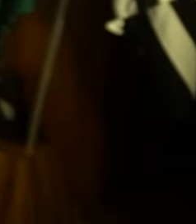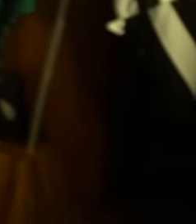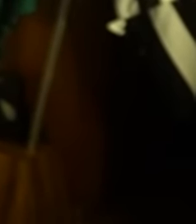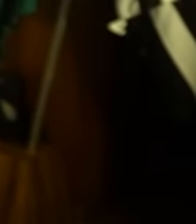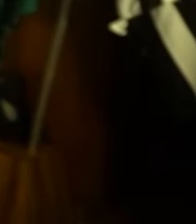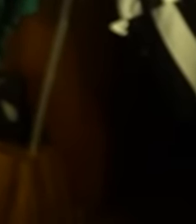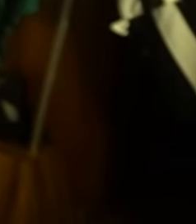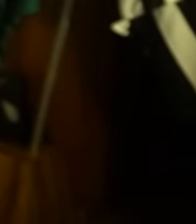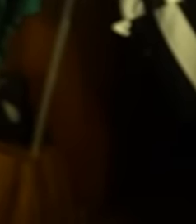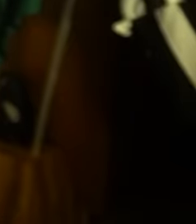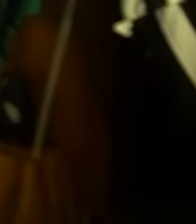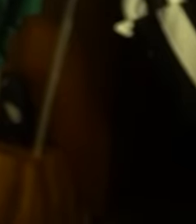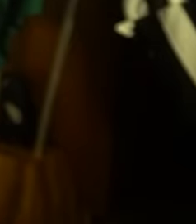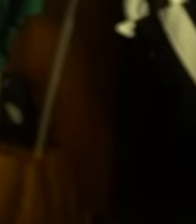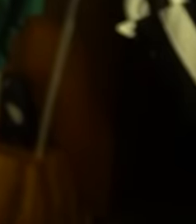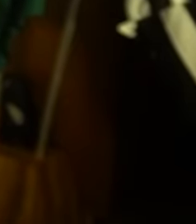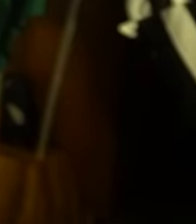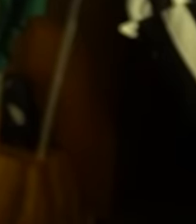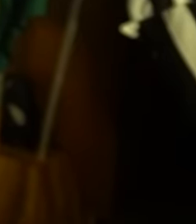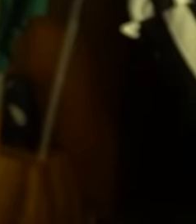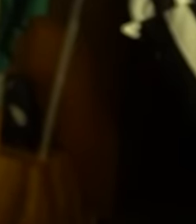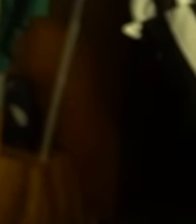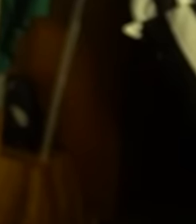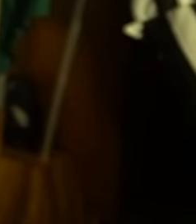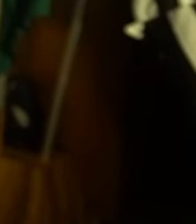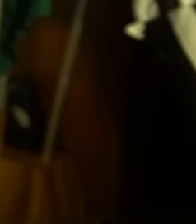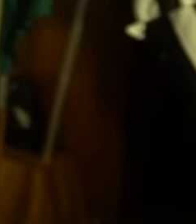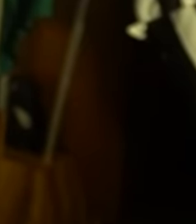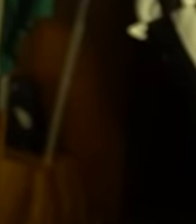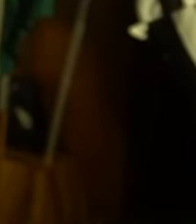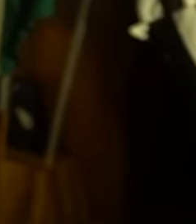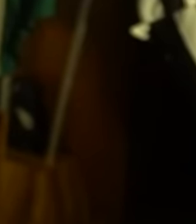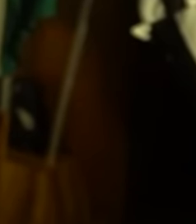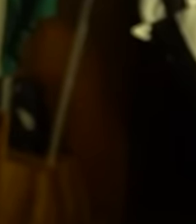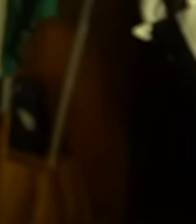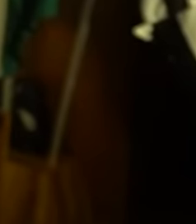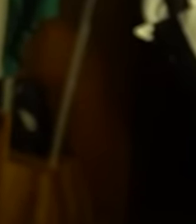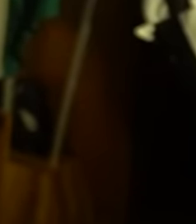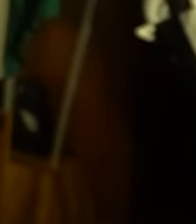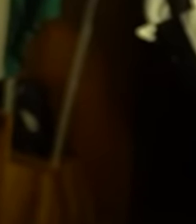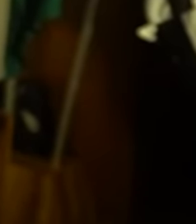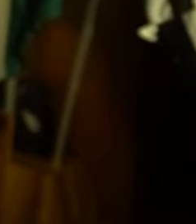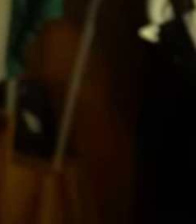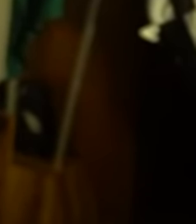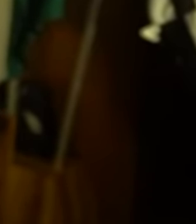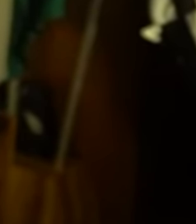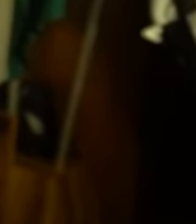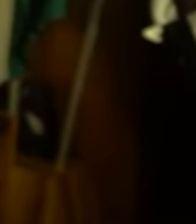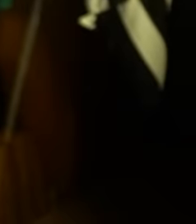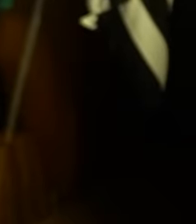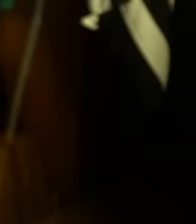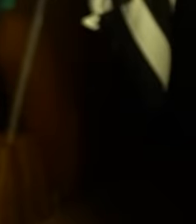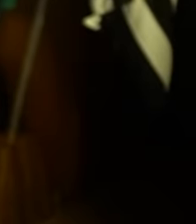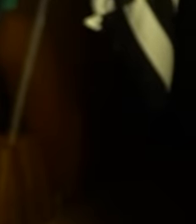no Supremo Tribunal Federal contra a resolução do Conselho Nacional de Justiça que acaba com os hospitais psiquiátricos de